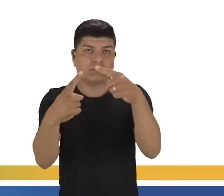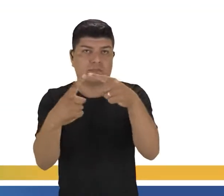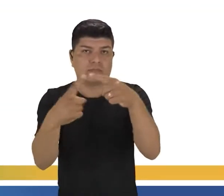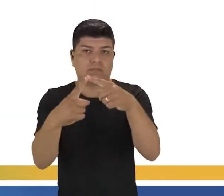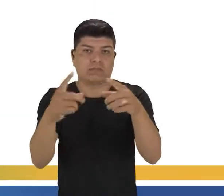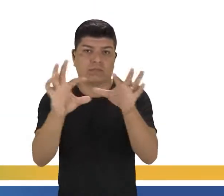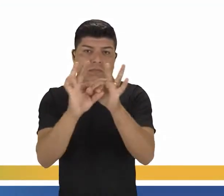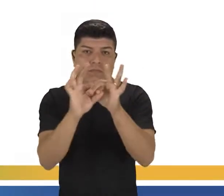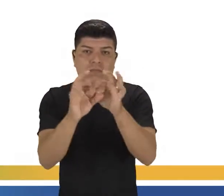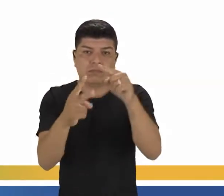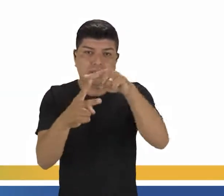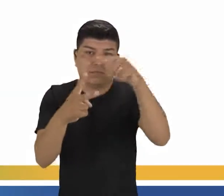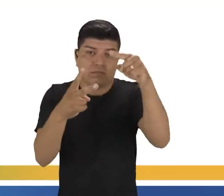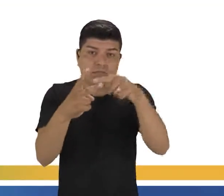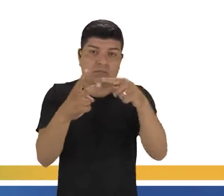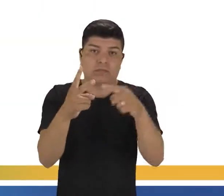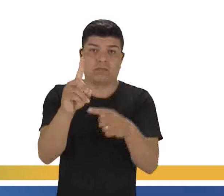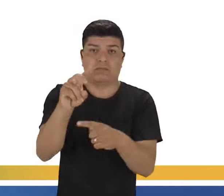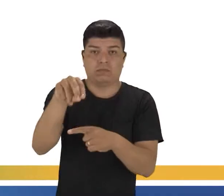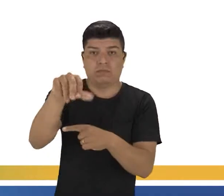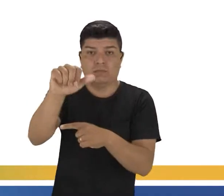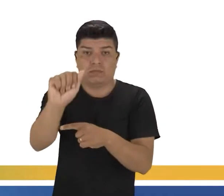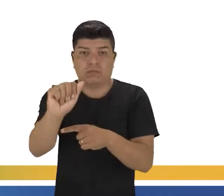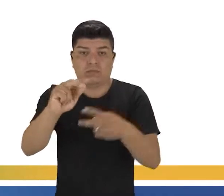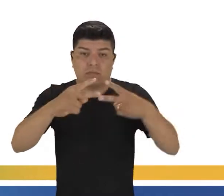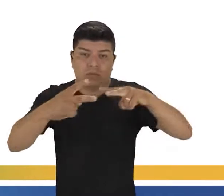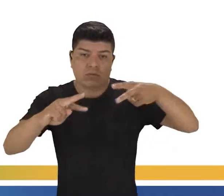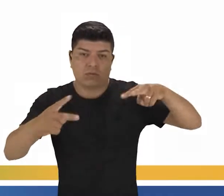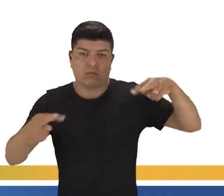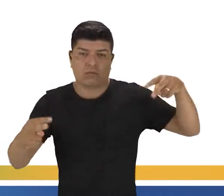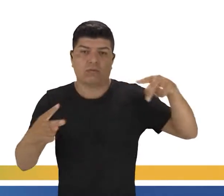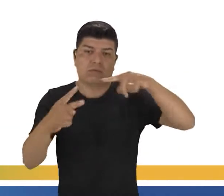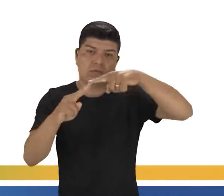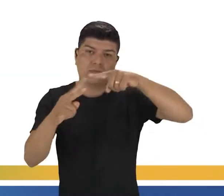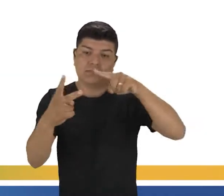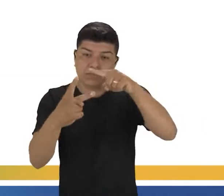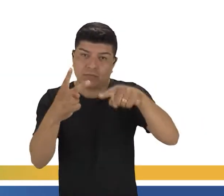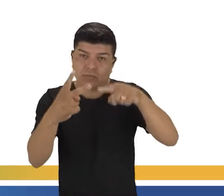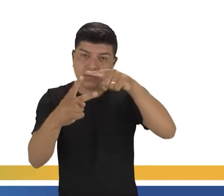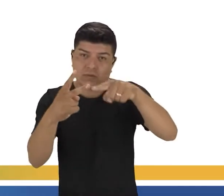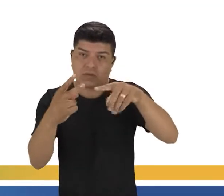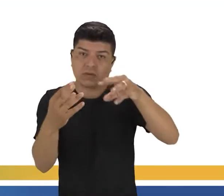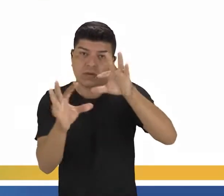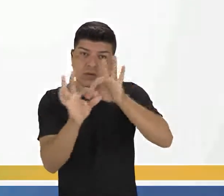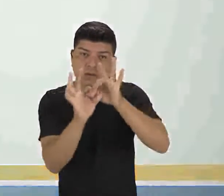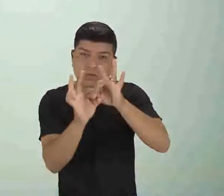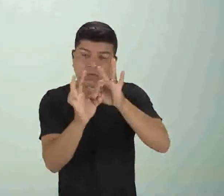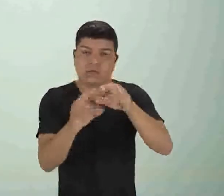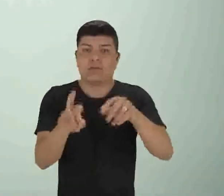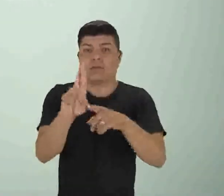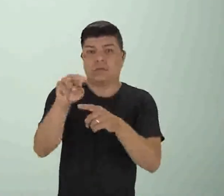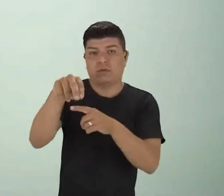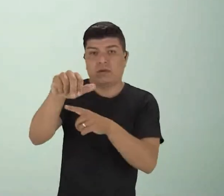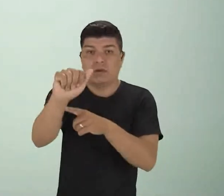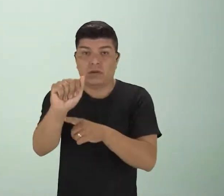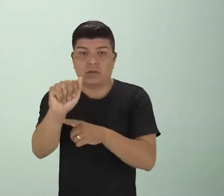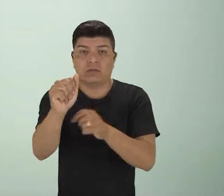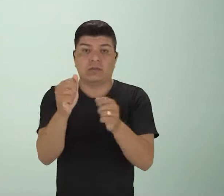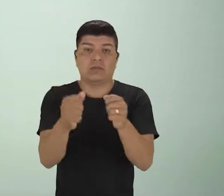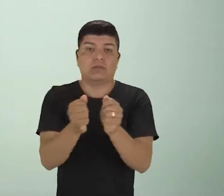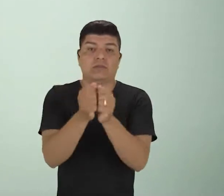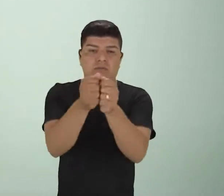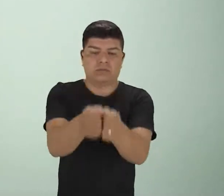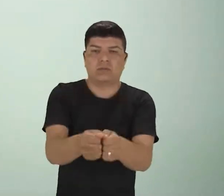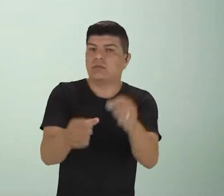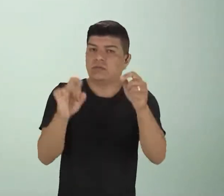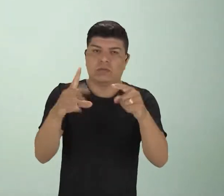dois filamentos, porque o DNA é um duplo filamento, né? E vai unir essas duas cadeias. Já o RNA é composto por